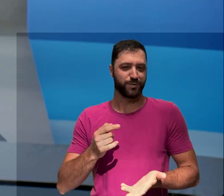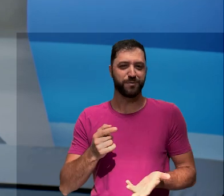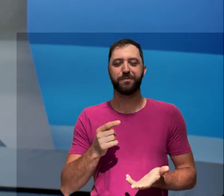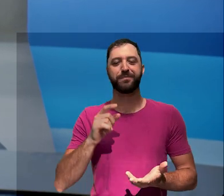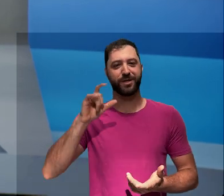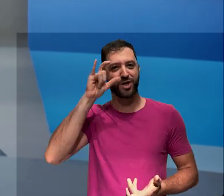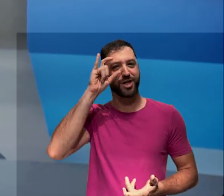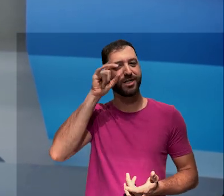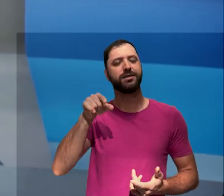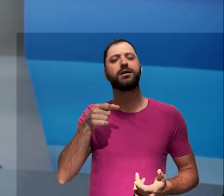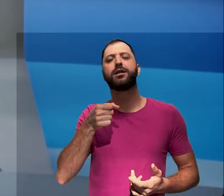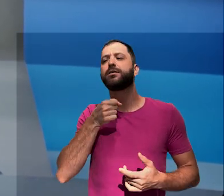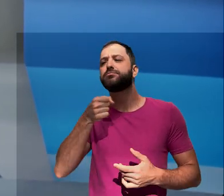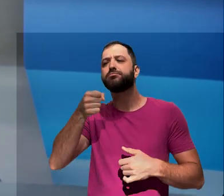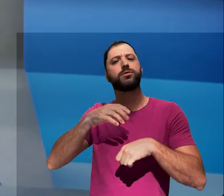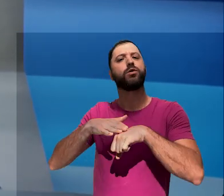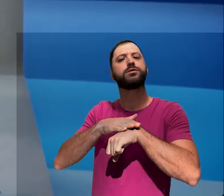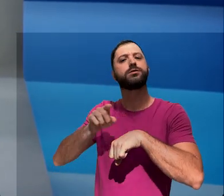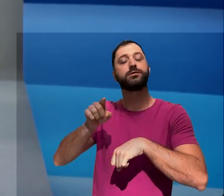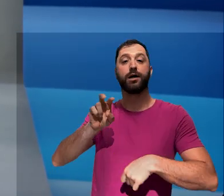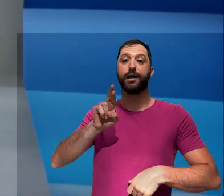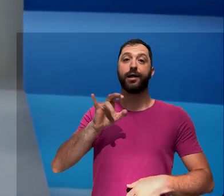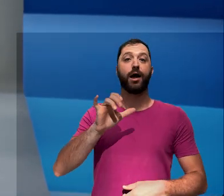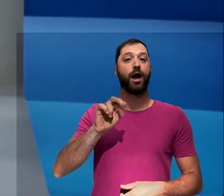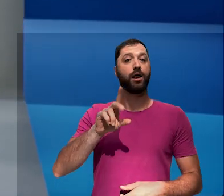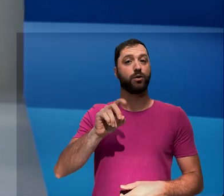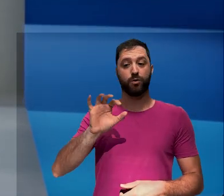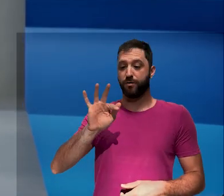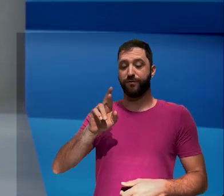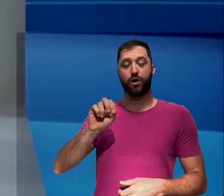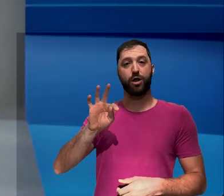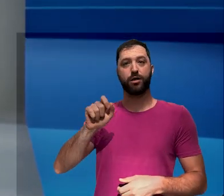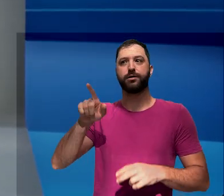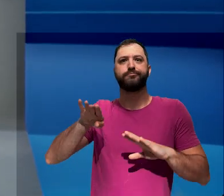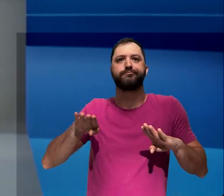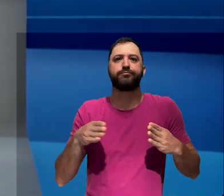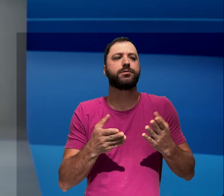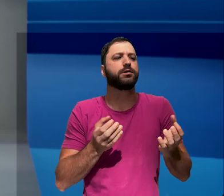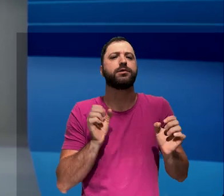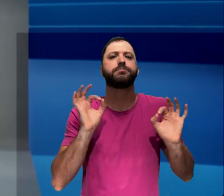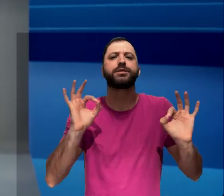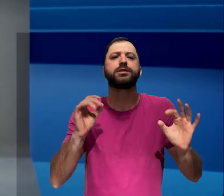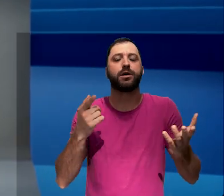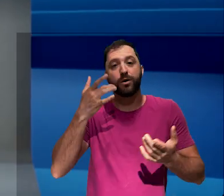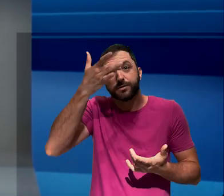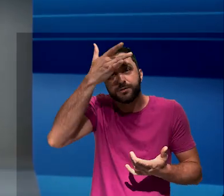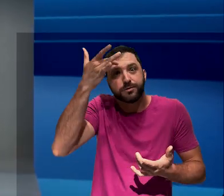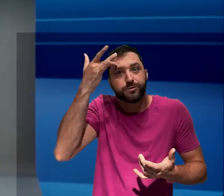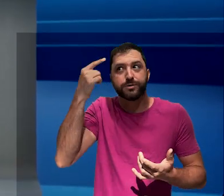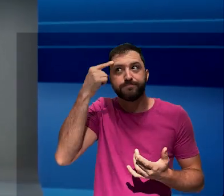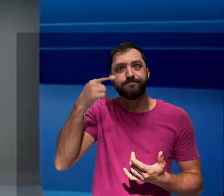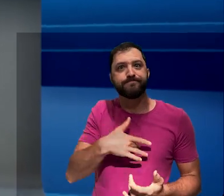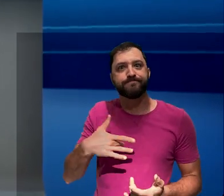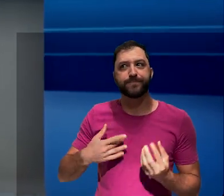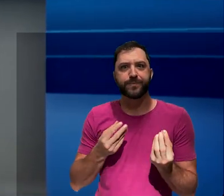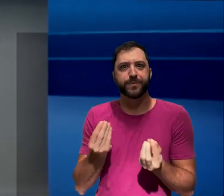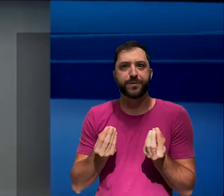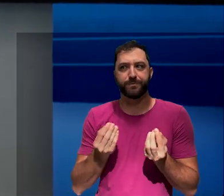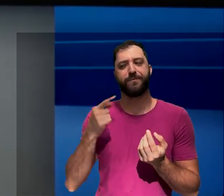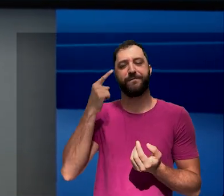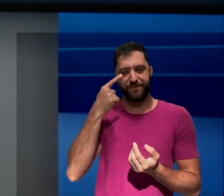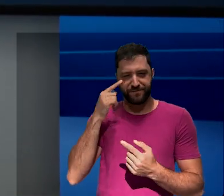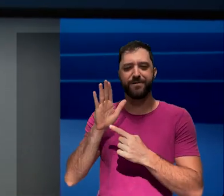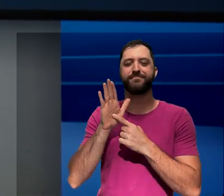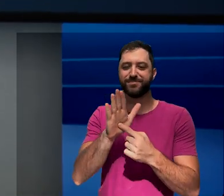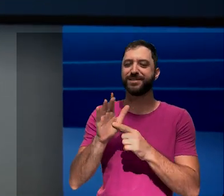Eunice Silva, tem o prazer de conversar com o Dr. Ricardo Frota, que é especialista em saúde mental. Então, ó, bora lá acompanhar esse